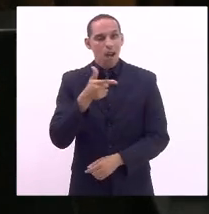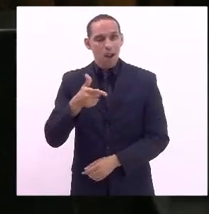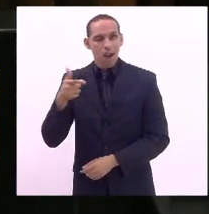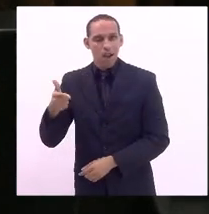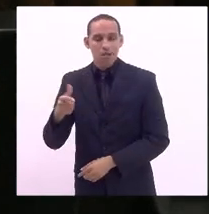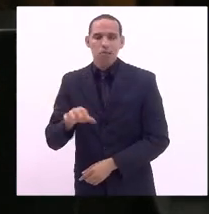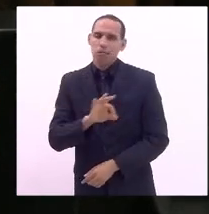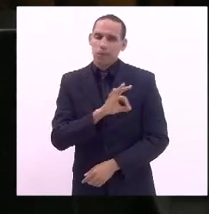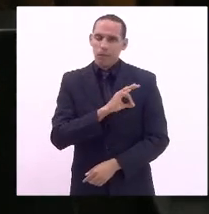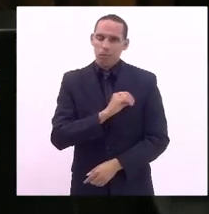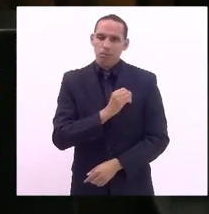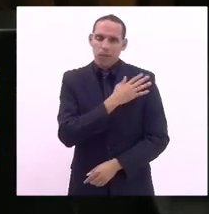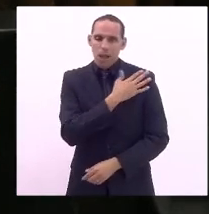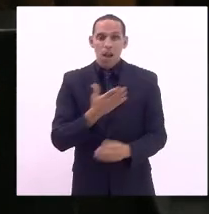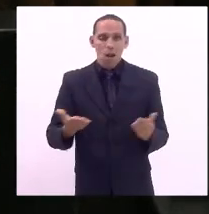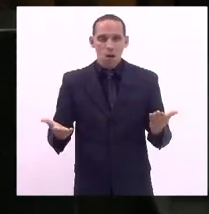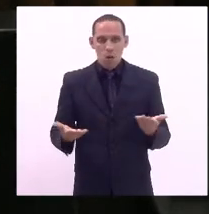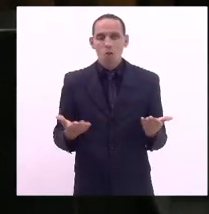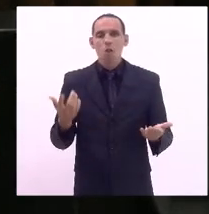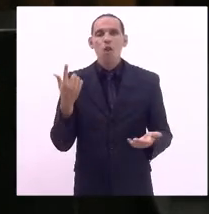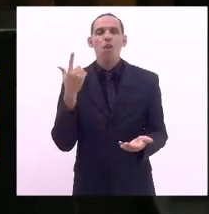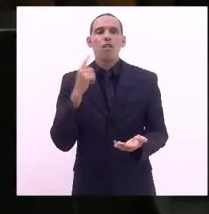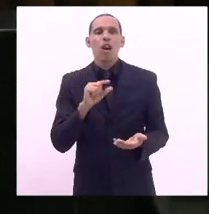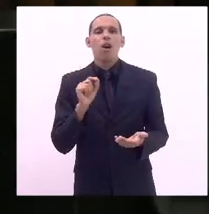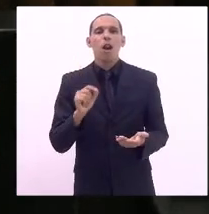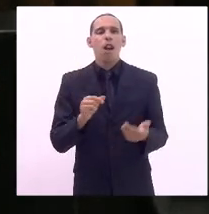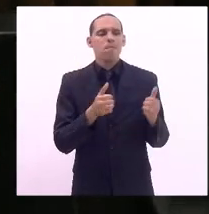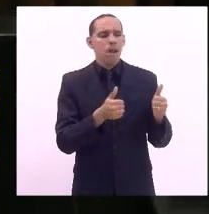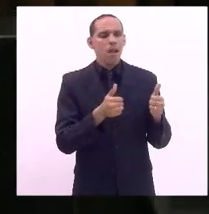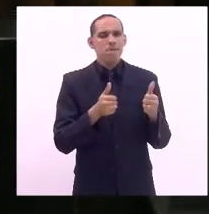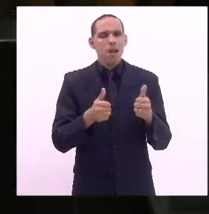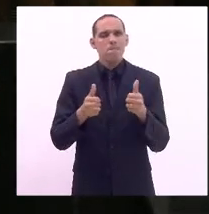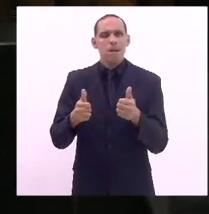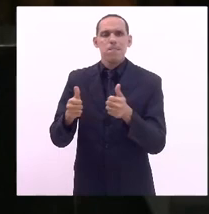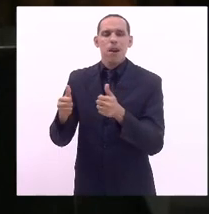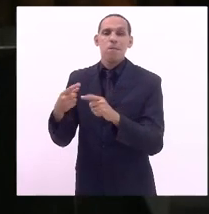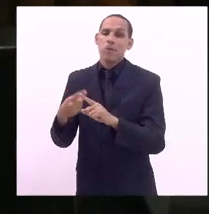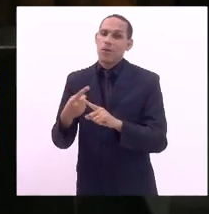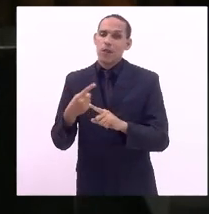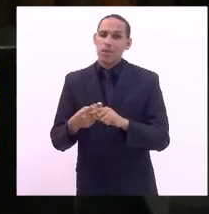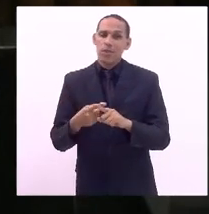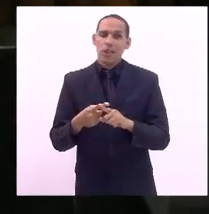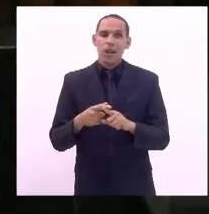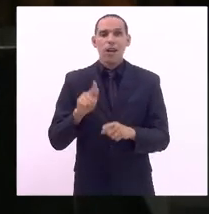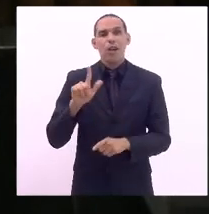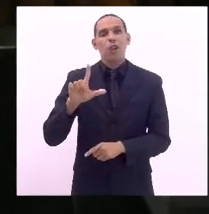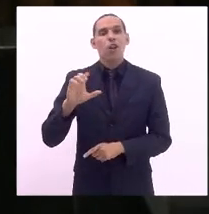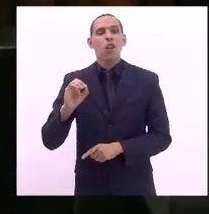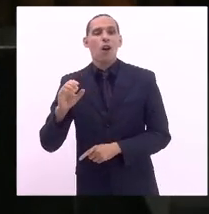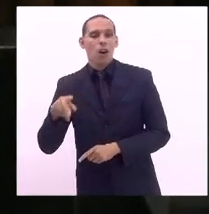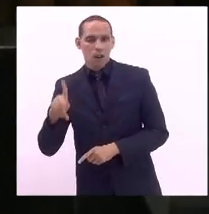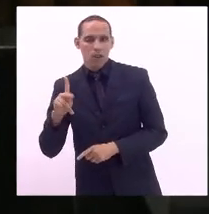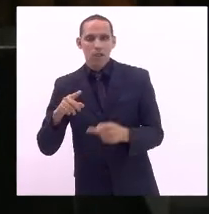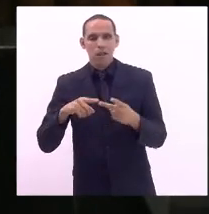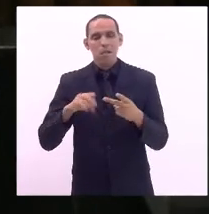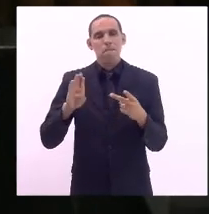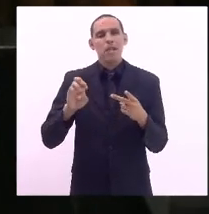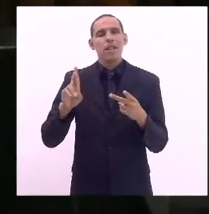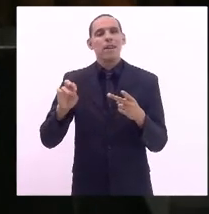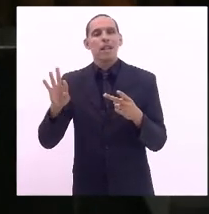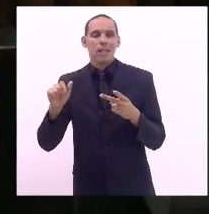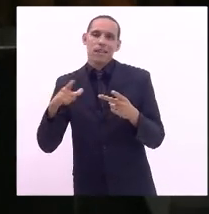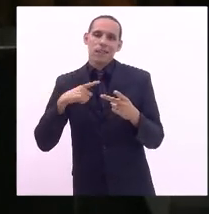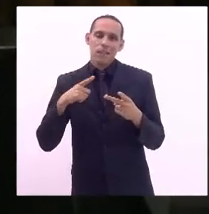Polícia Militar, se hoje consegue ter uma efetividade melhor, se deve ao uso de Glocks e Beretas, diferente